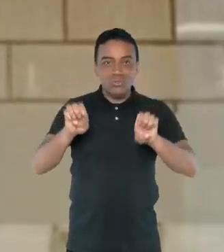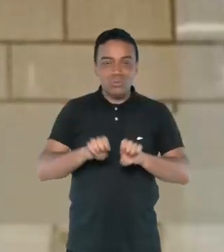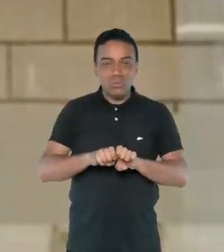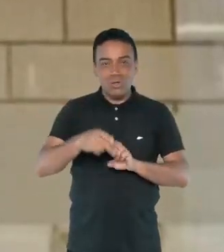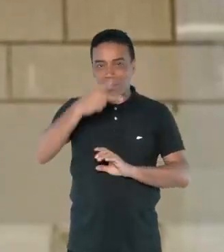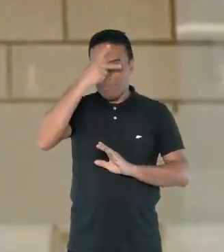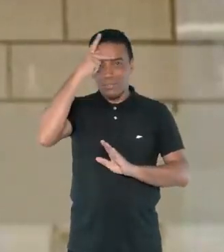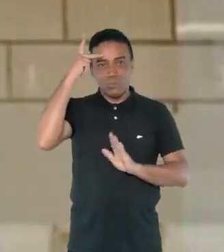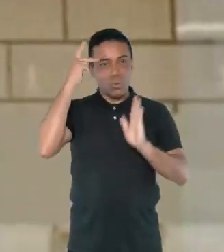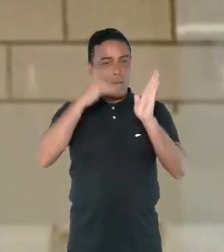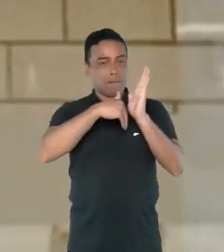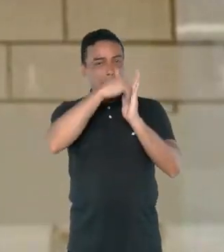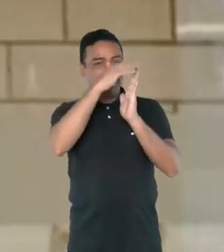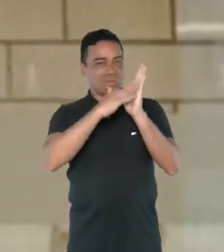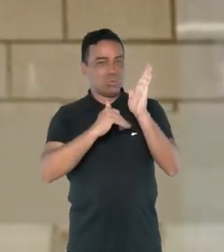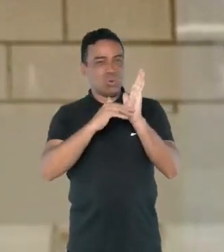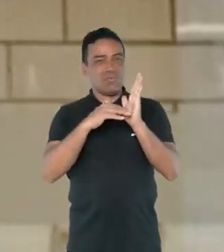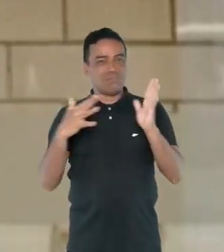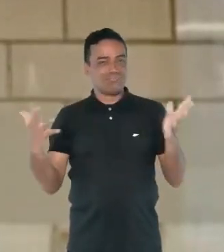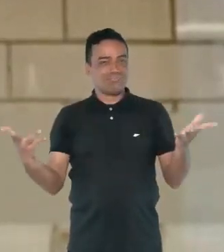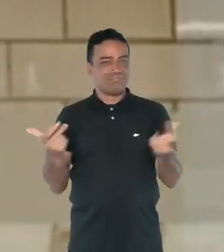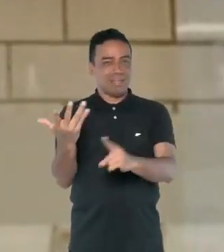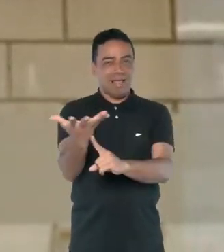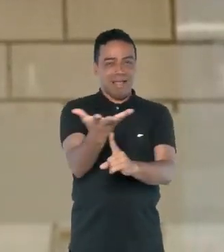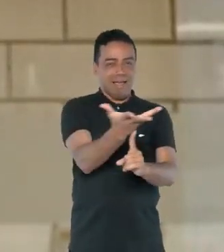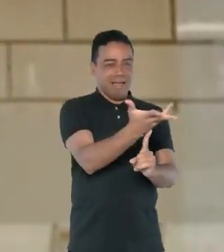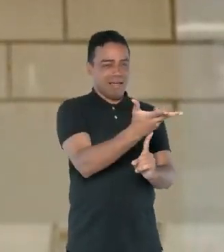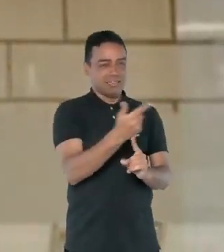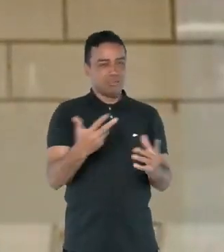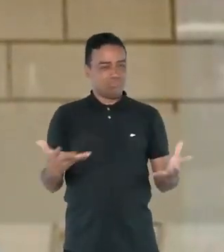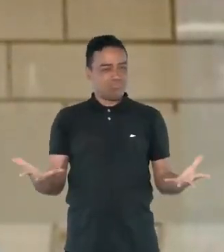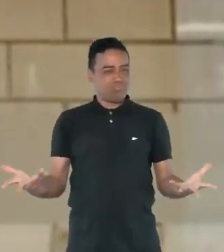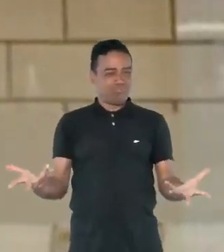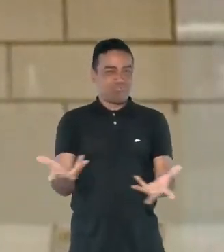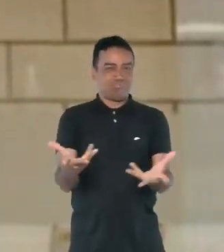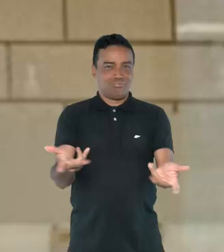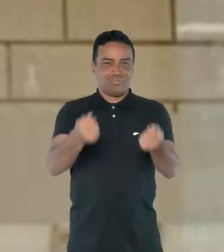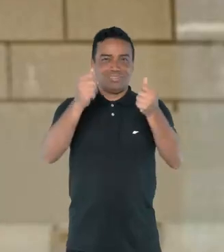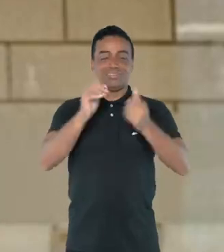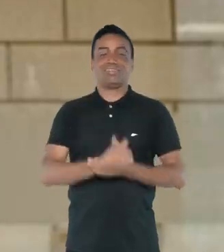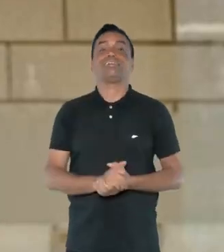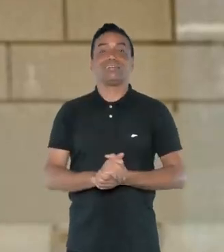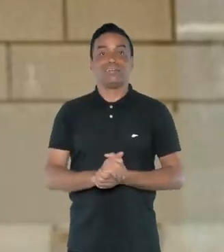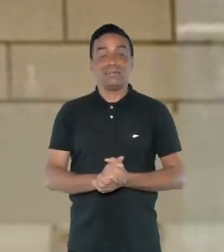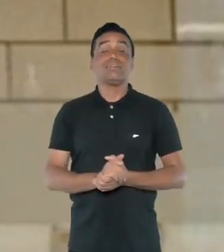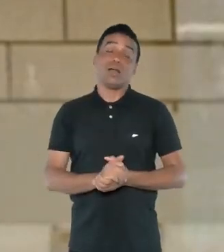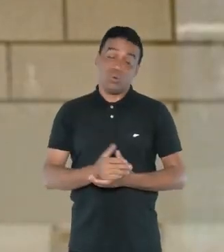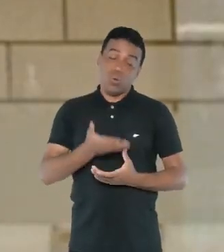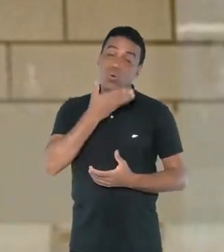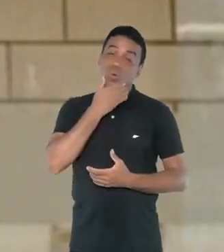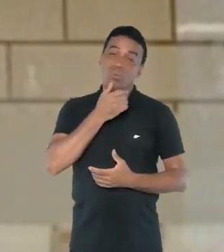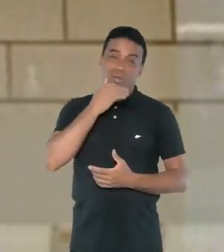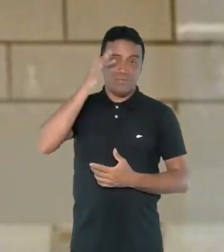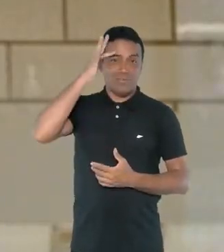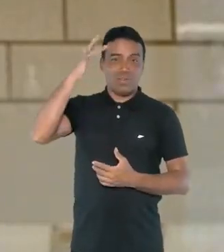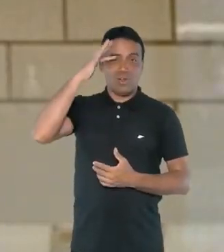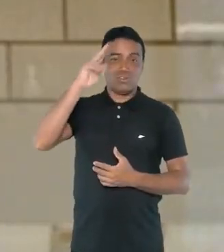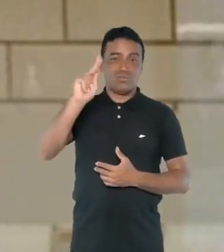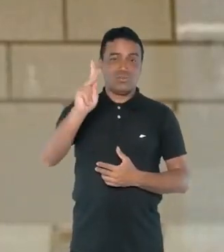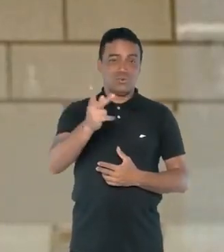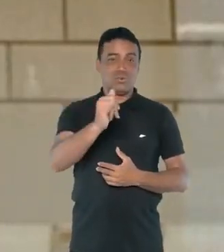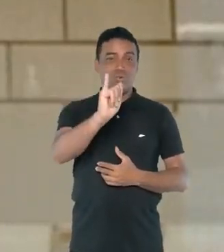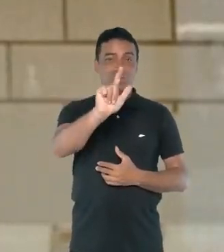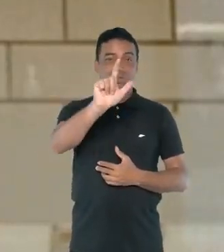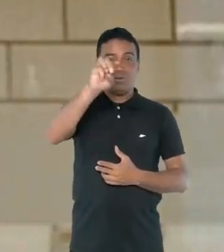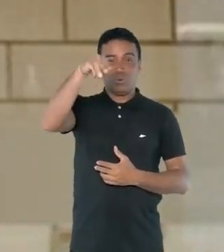pintor, então, vai poder realizar a sua obra. Então, o Hume, ele tem uma preocupação